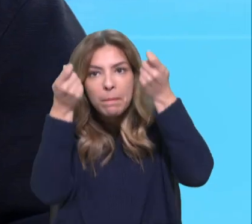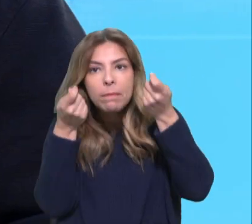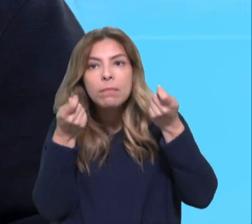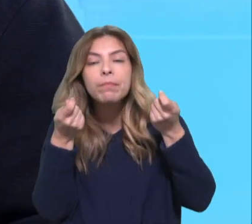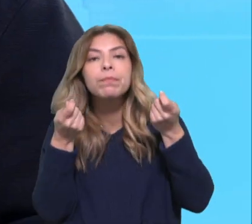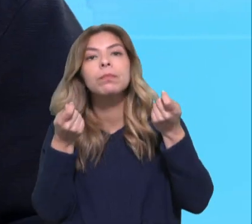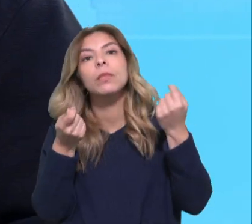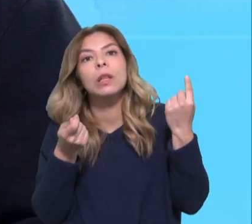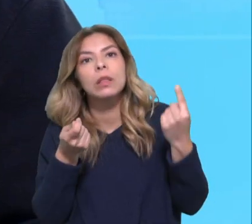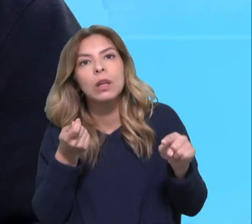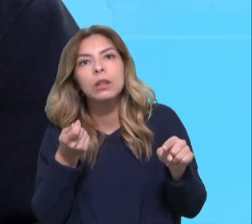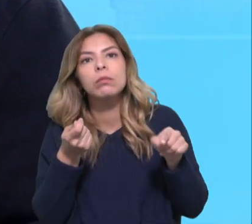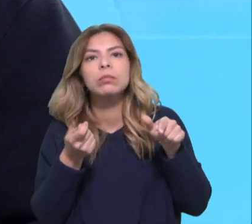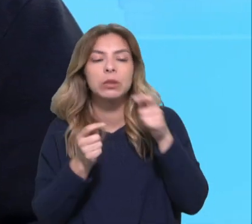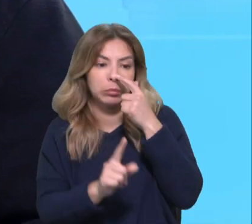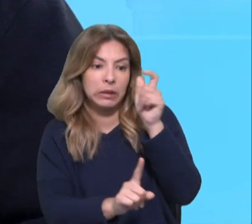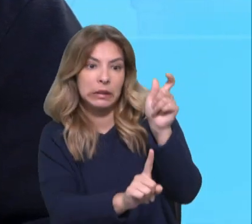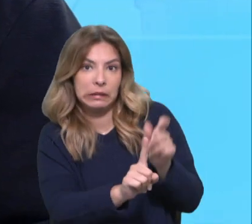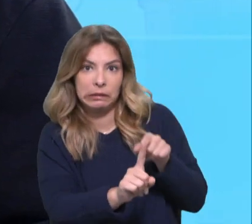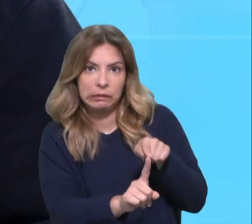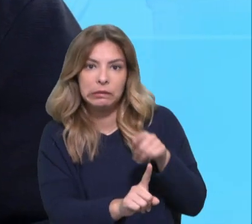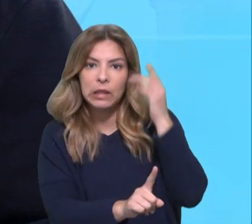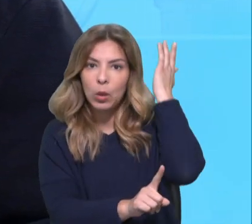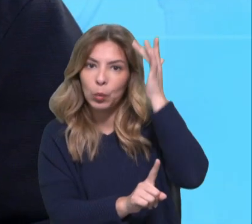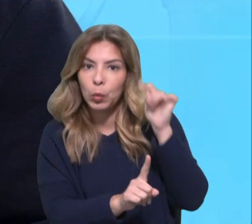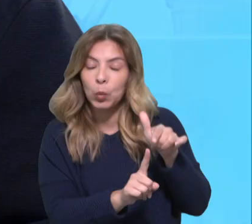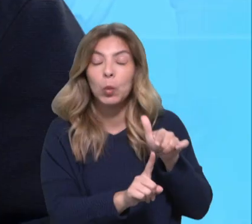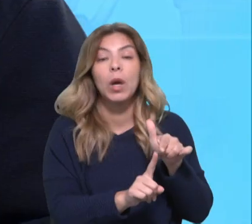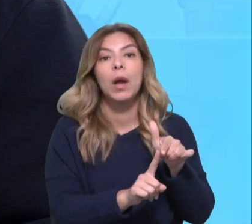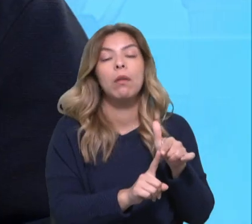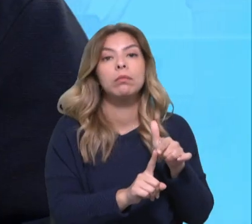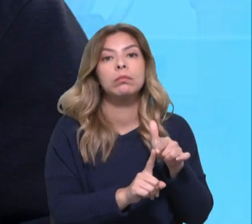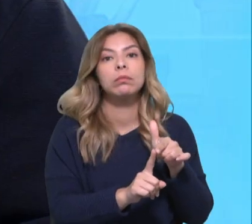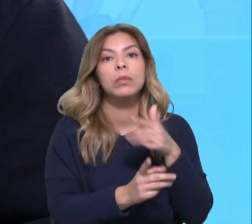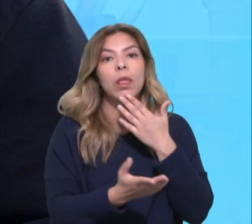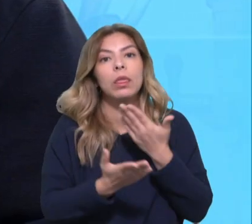e esta figura faz com que